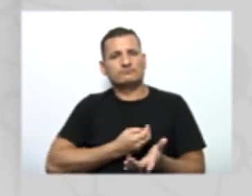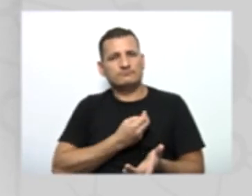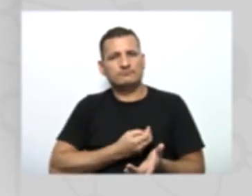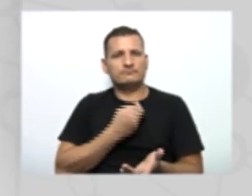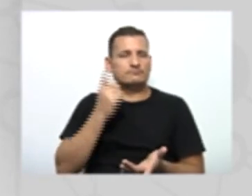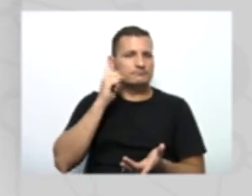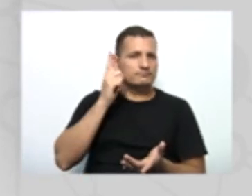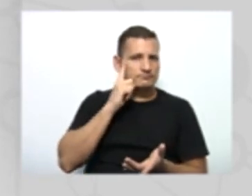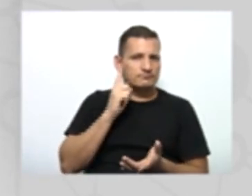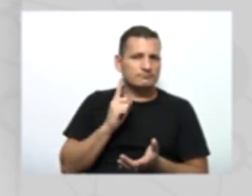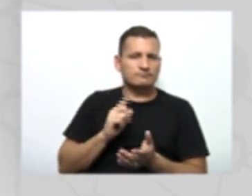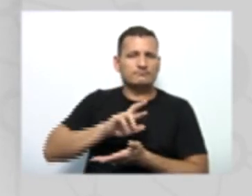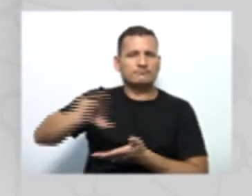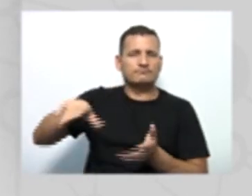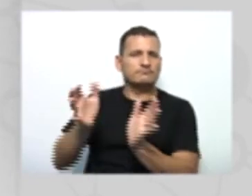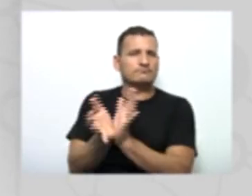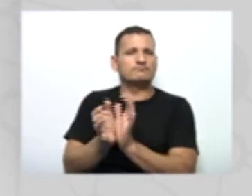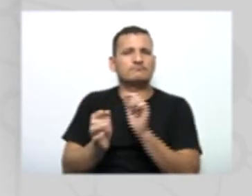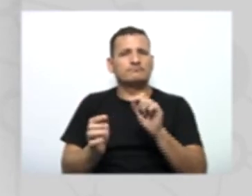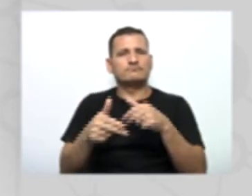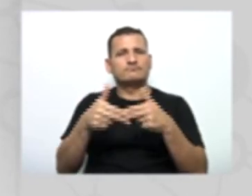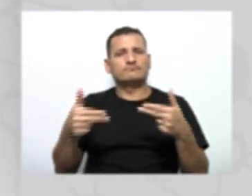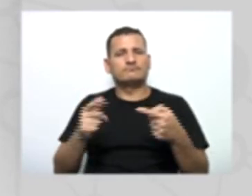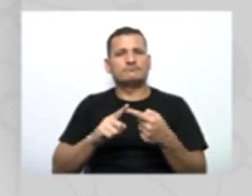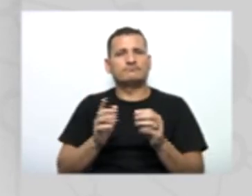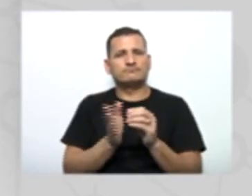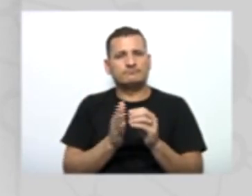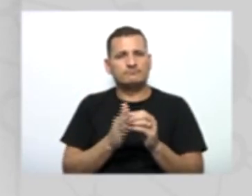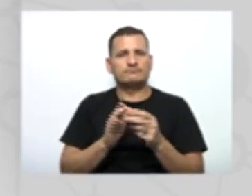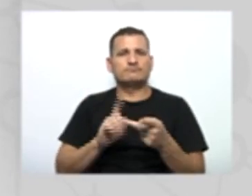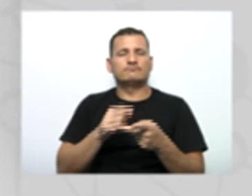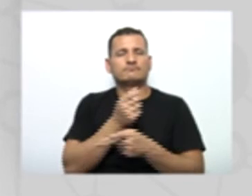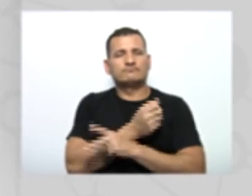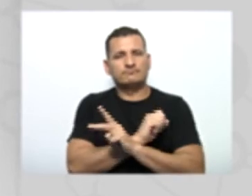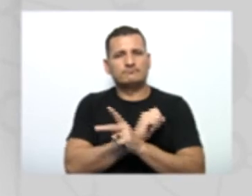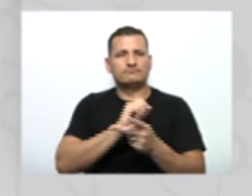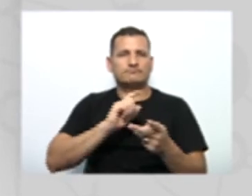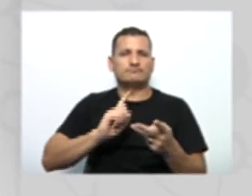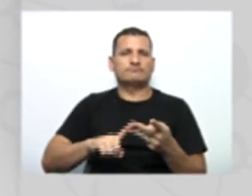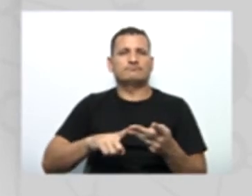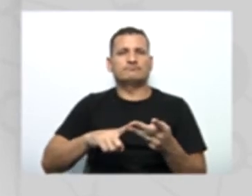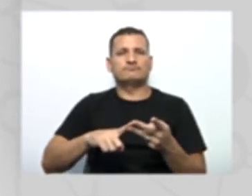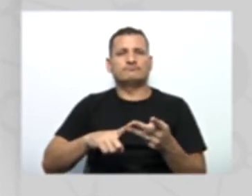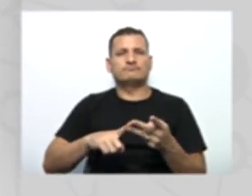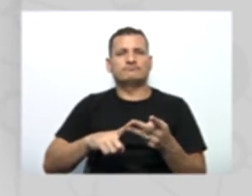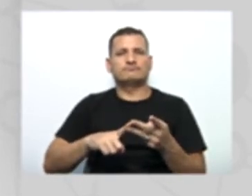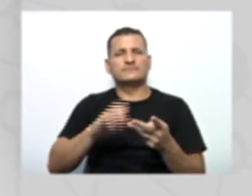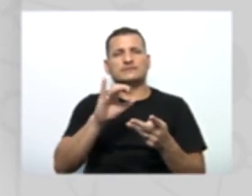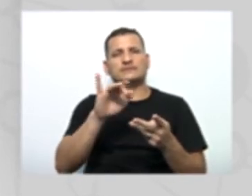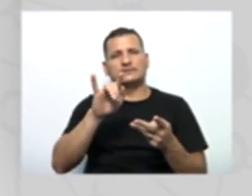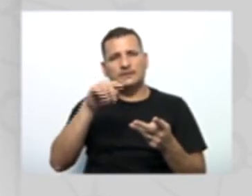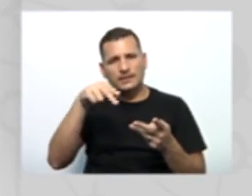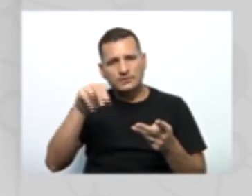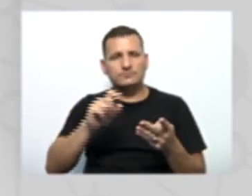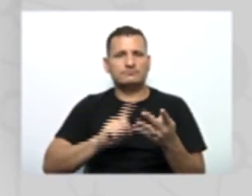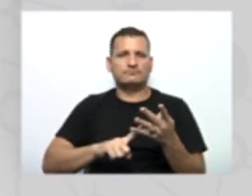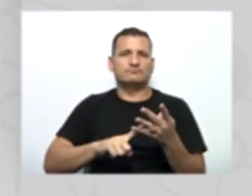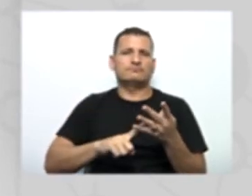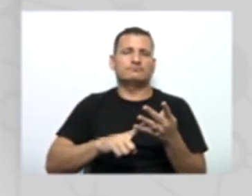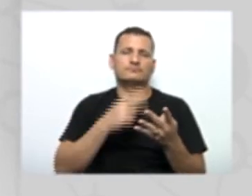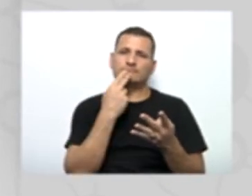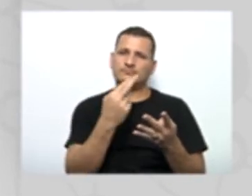os grupos étnicos, indígenas, quilombolas, ciganos, com estrangeiros. Então nós vamos estudar, além do conceito de cidadania,